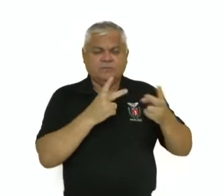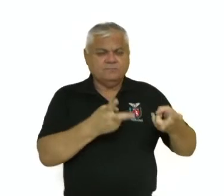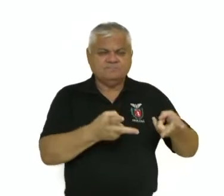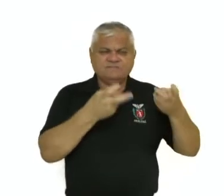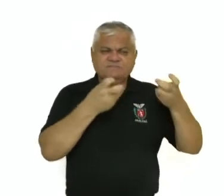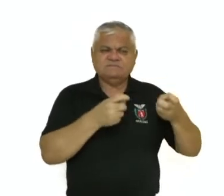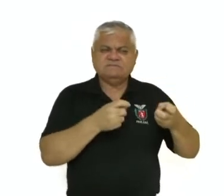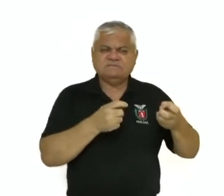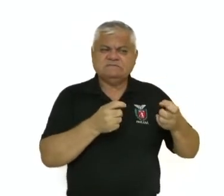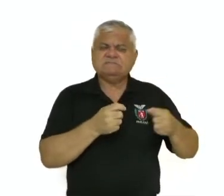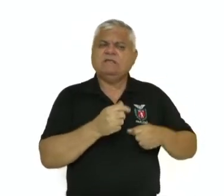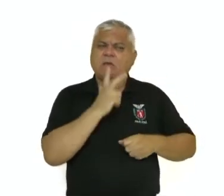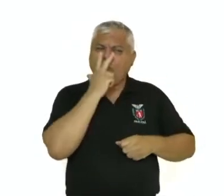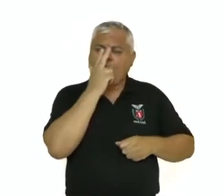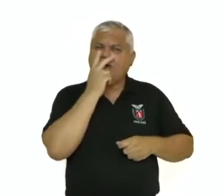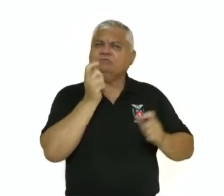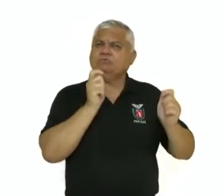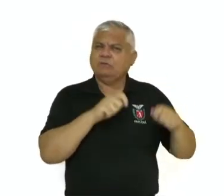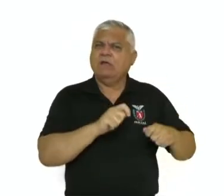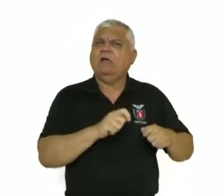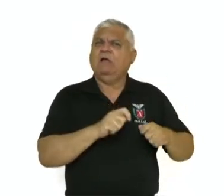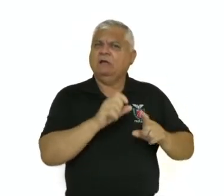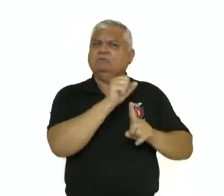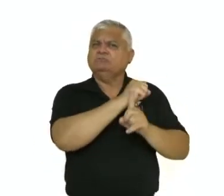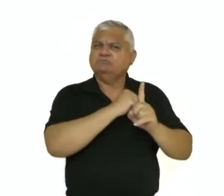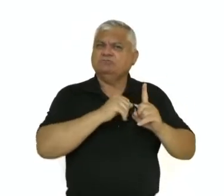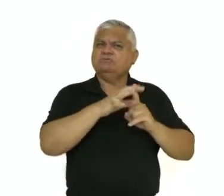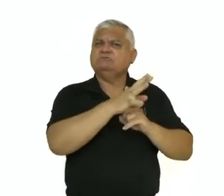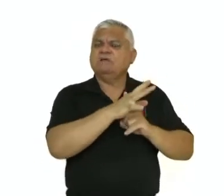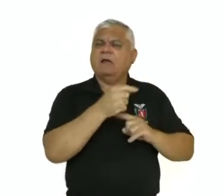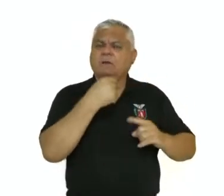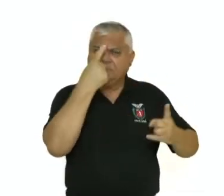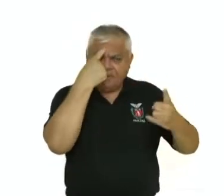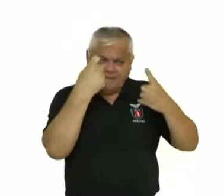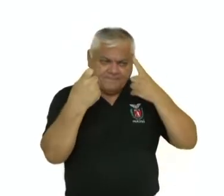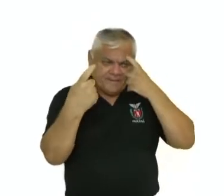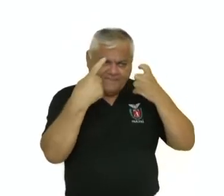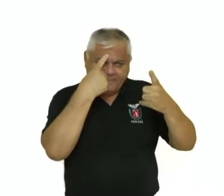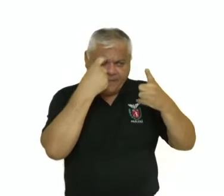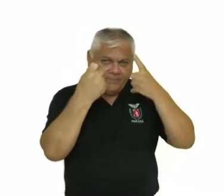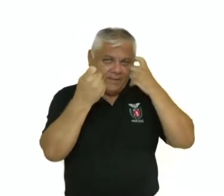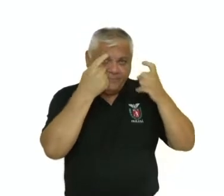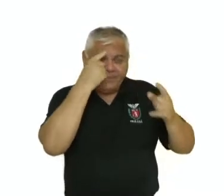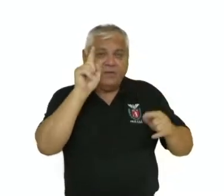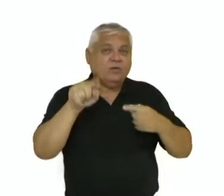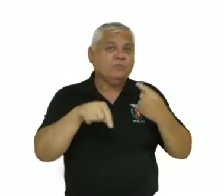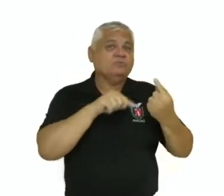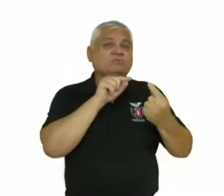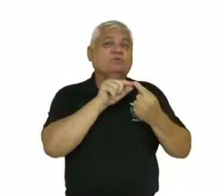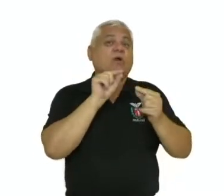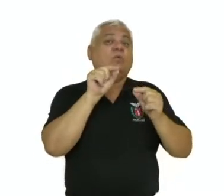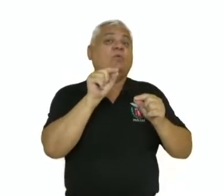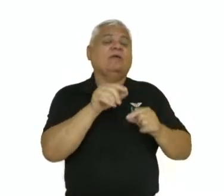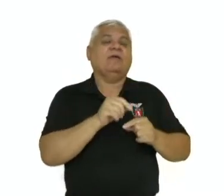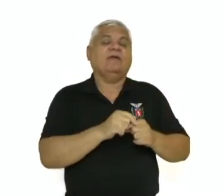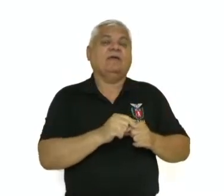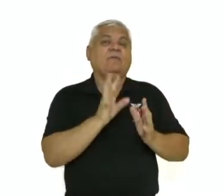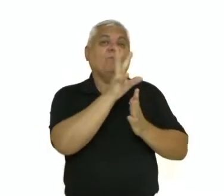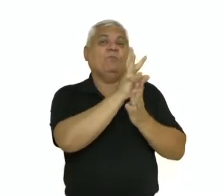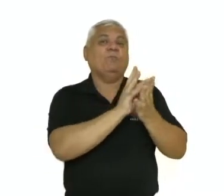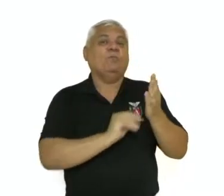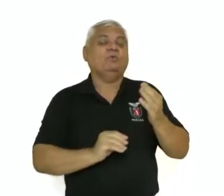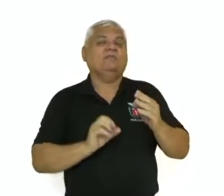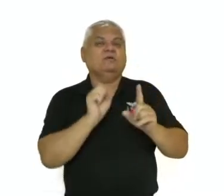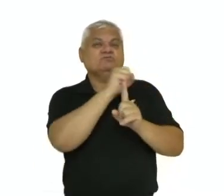solução no socialismo, que figurava como um acervo de ideias que tinha como objetivo a implantação de um modelo de sociedade mais